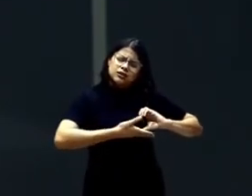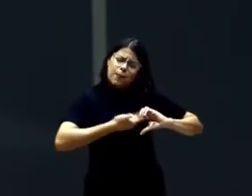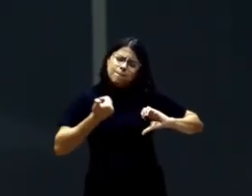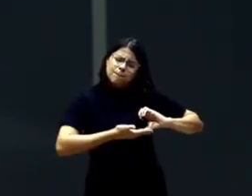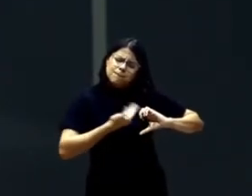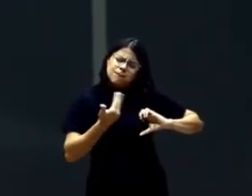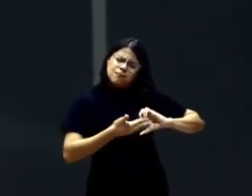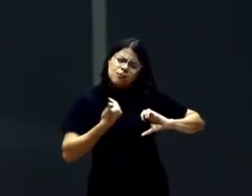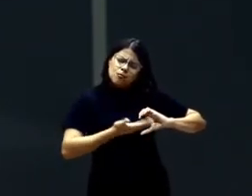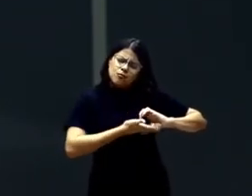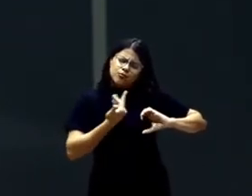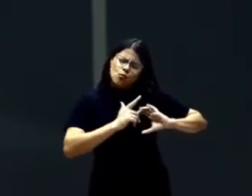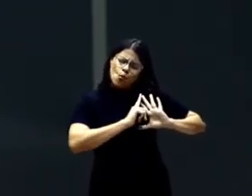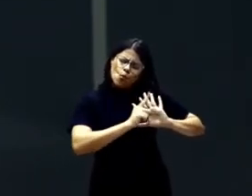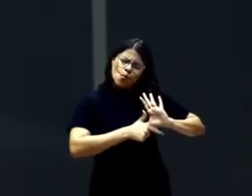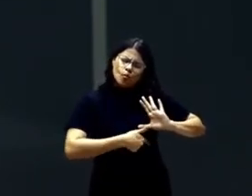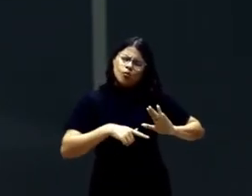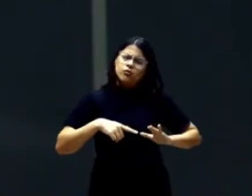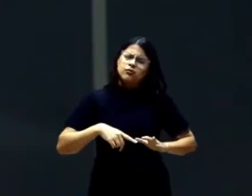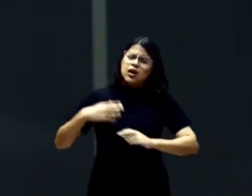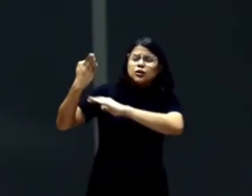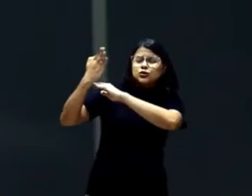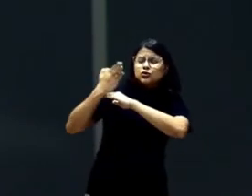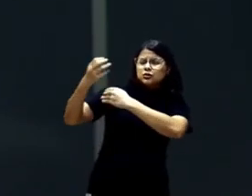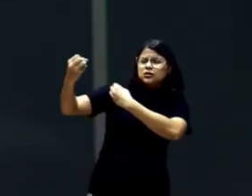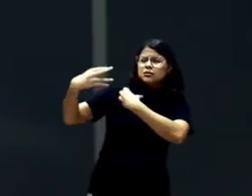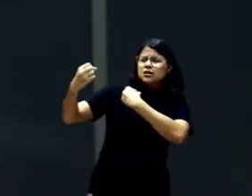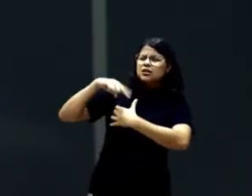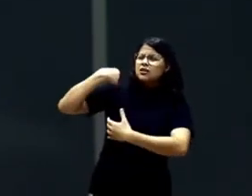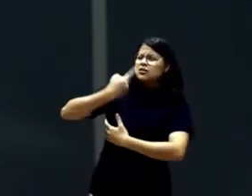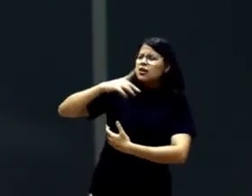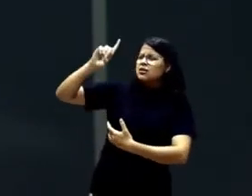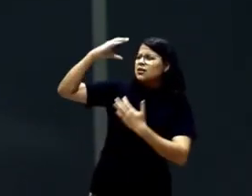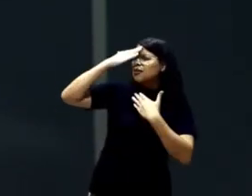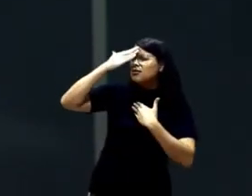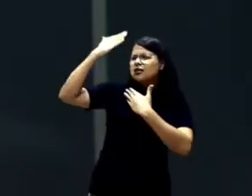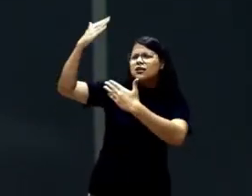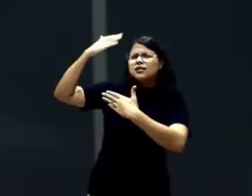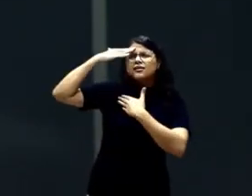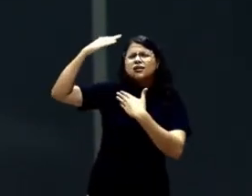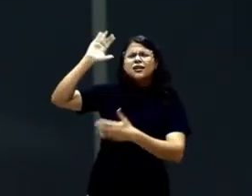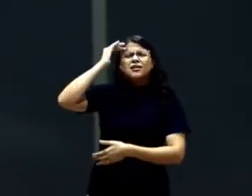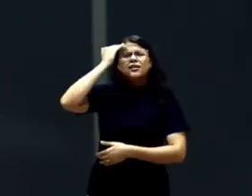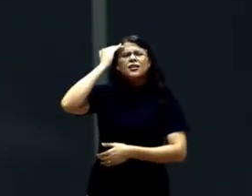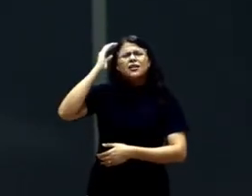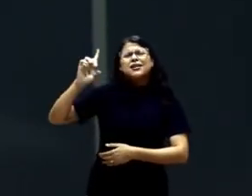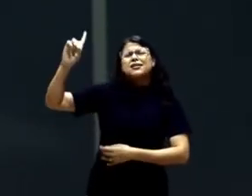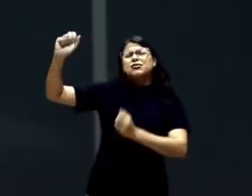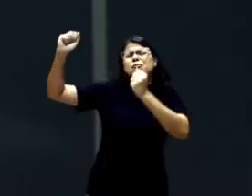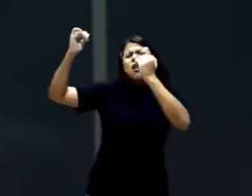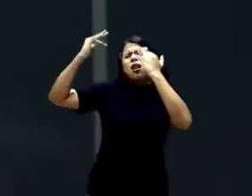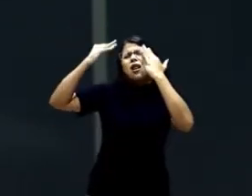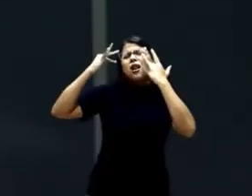ajude-nos a sermos gratos. Ajude a entendermos, Pai, o quanto é necessário. Deus,